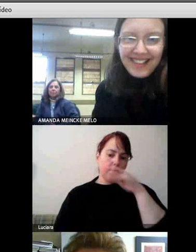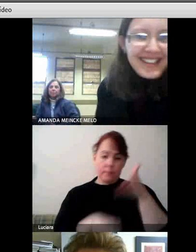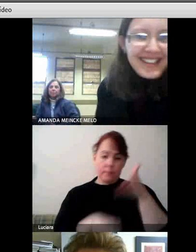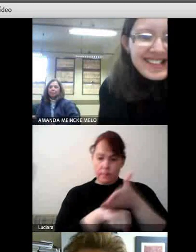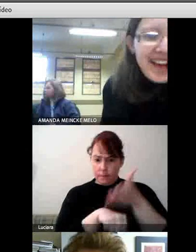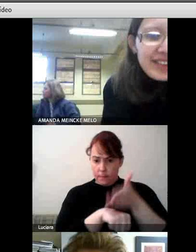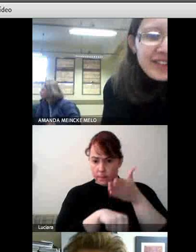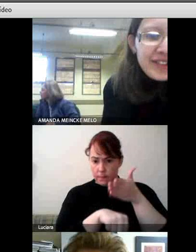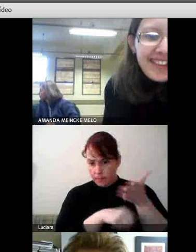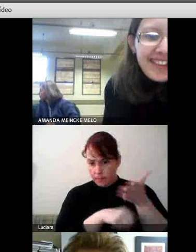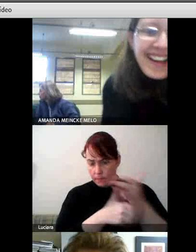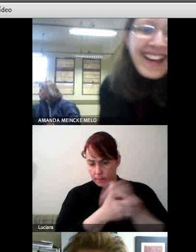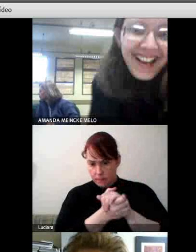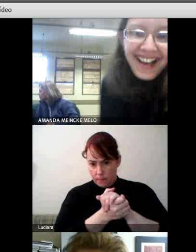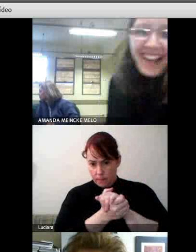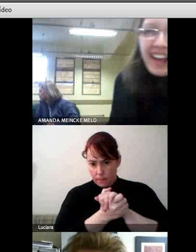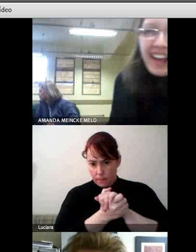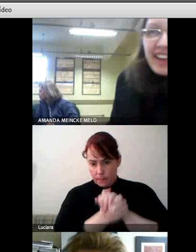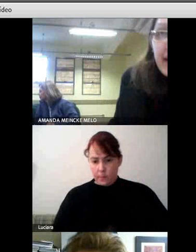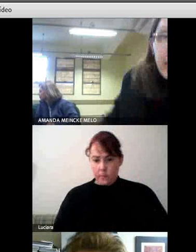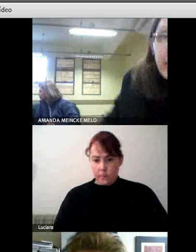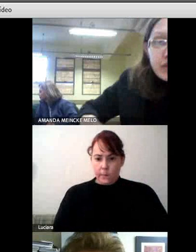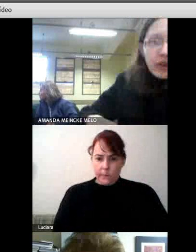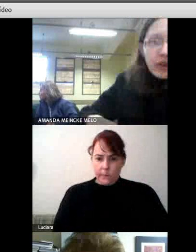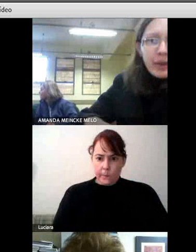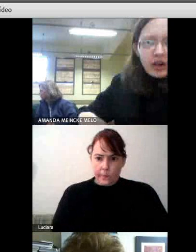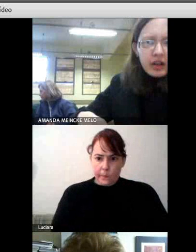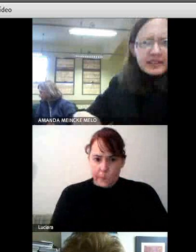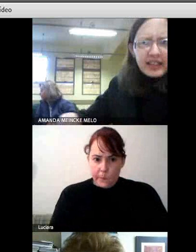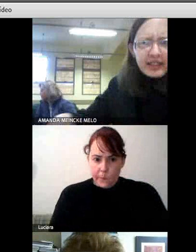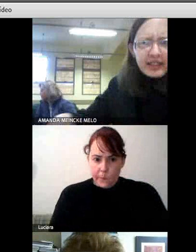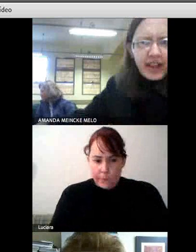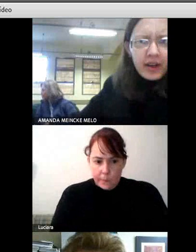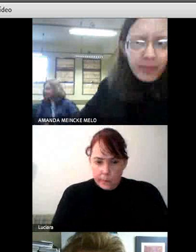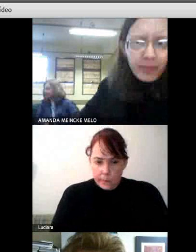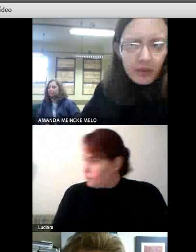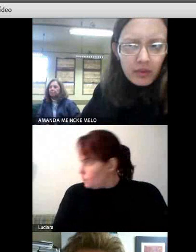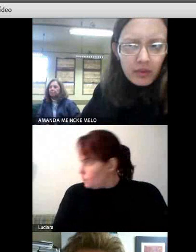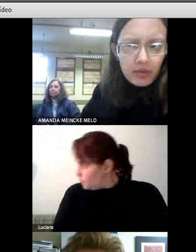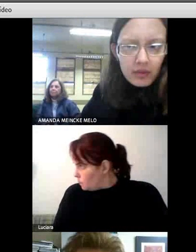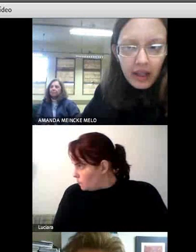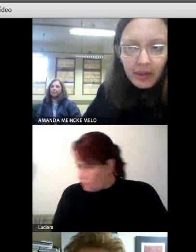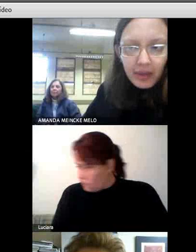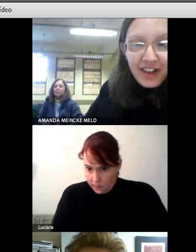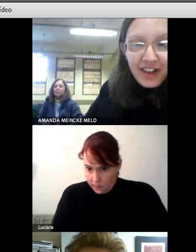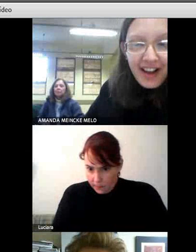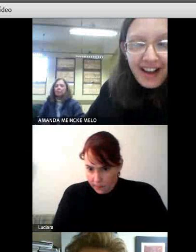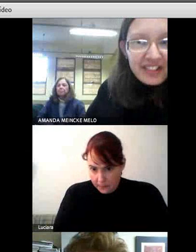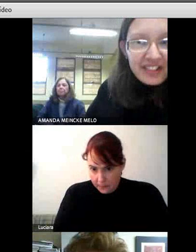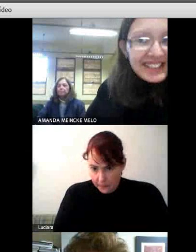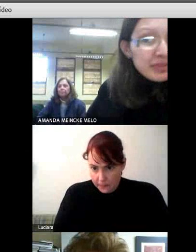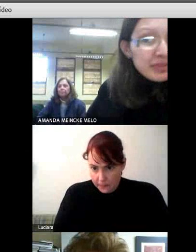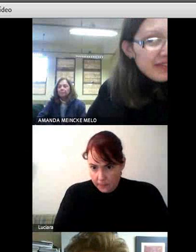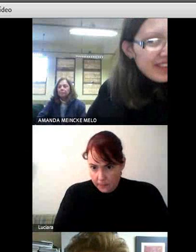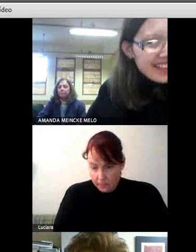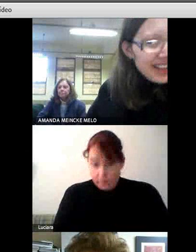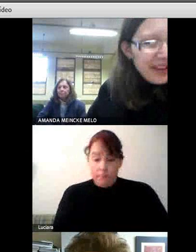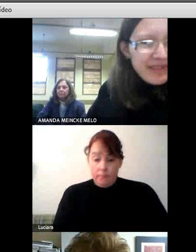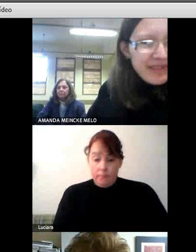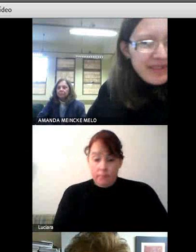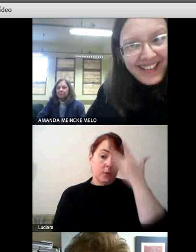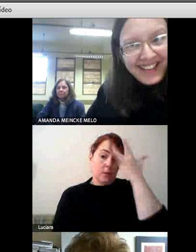de, certo, de Word, eu não adianta não sei nada. Como a senhora está de tempo. Tem que fazer, né, mas já professor, estamos